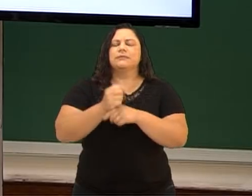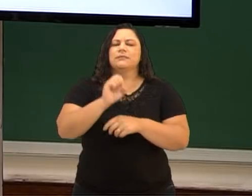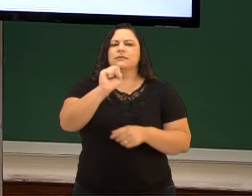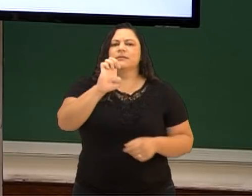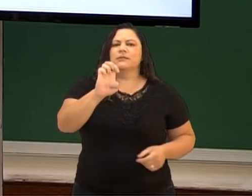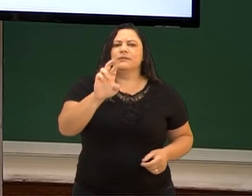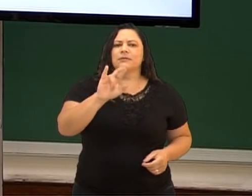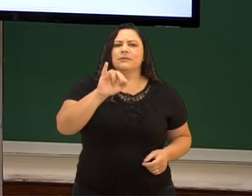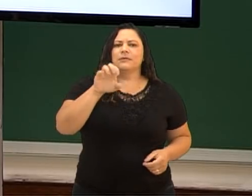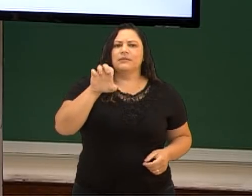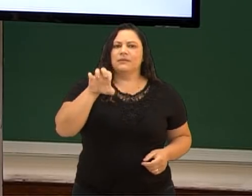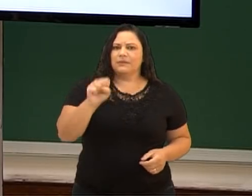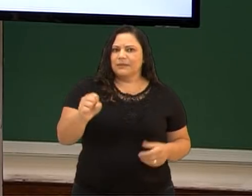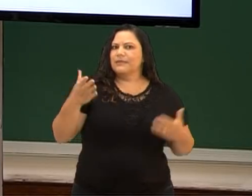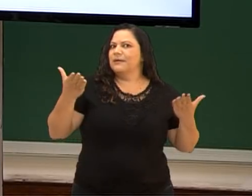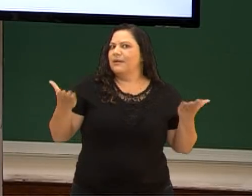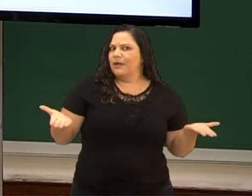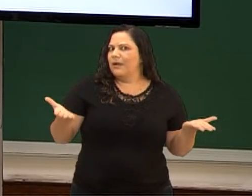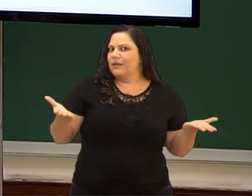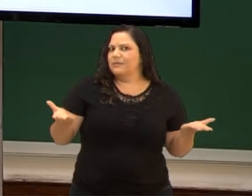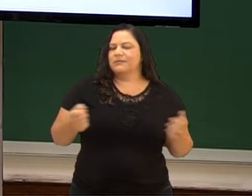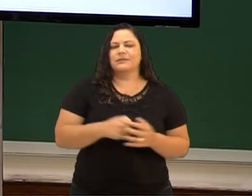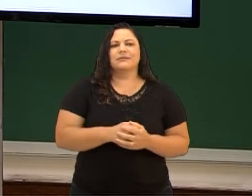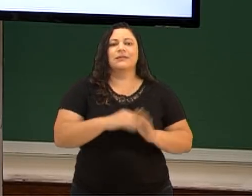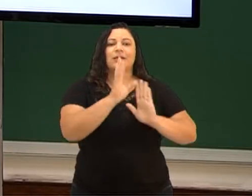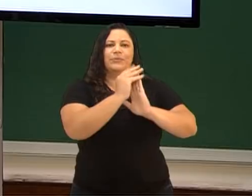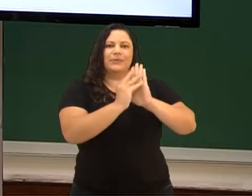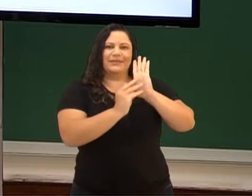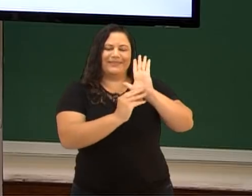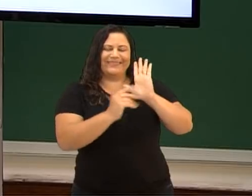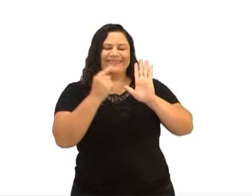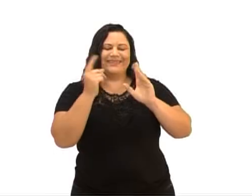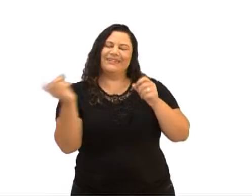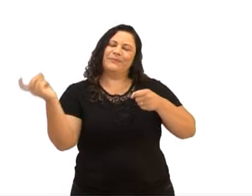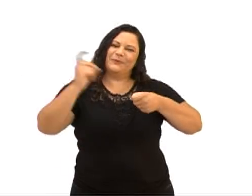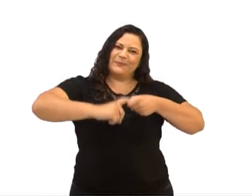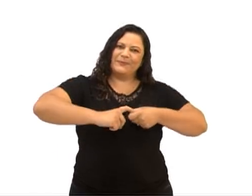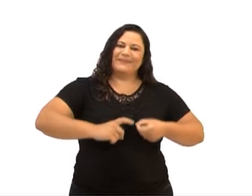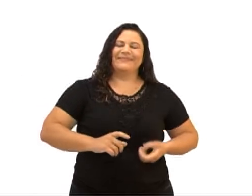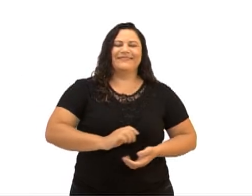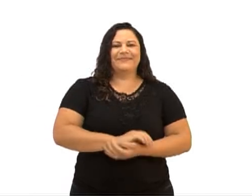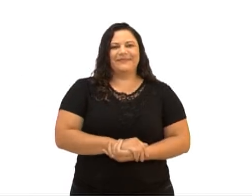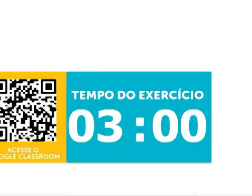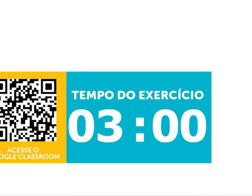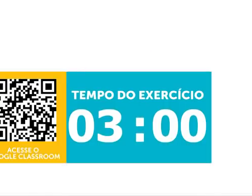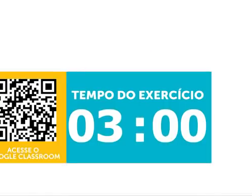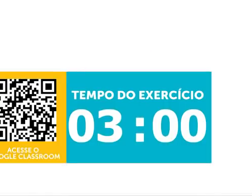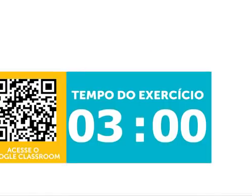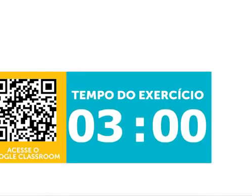séries. Qual que vai ser essa angulação? Registrem aí que nós já voltamos.